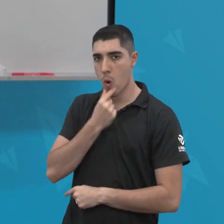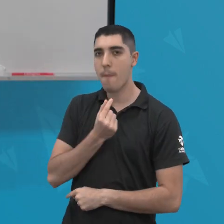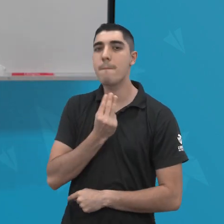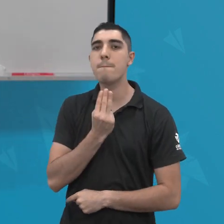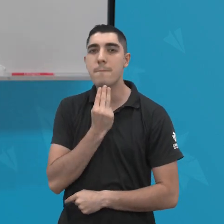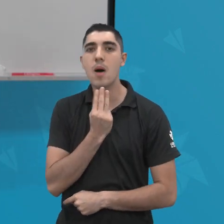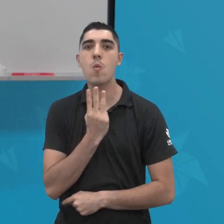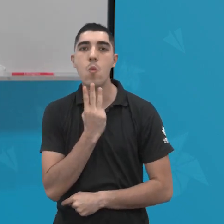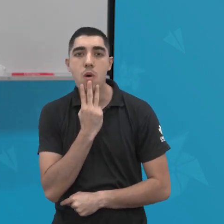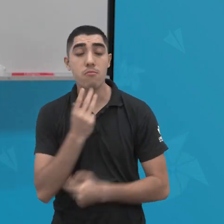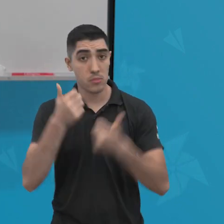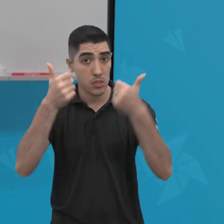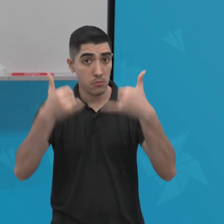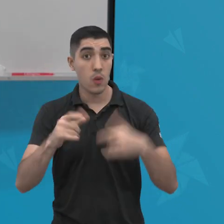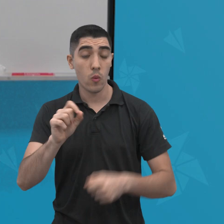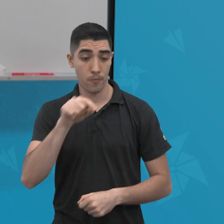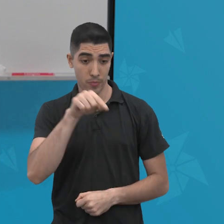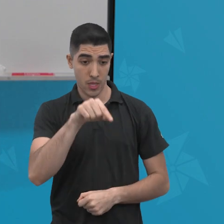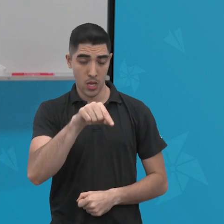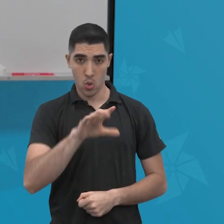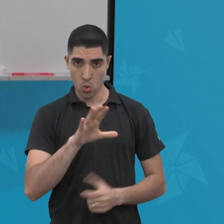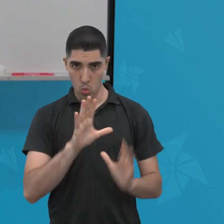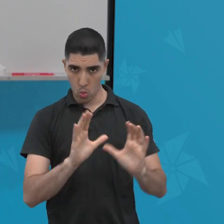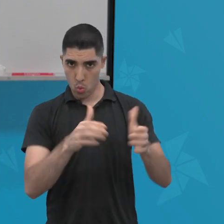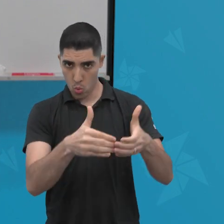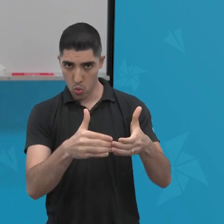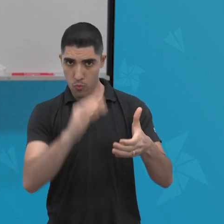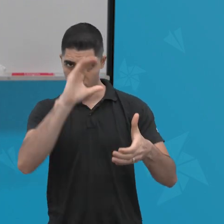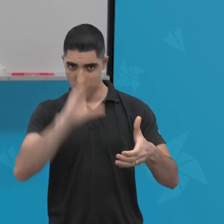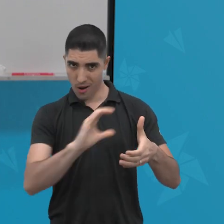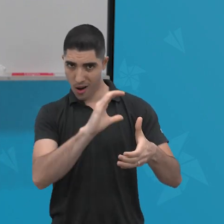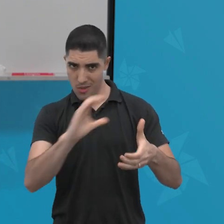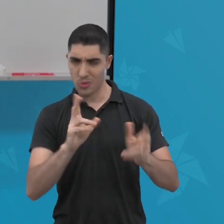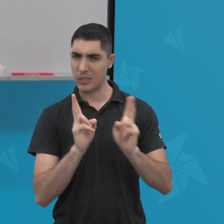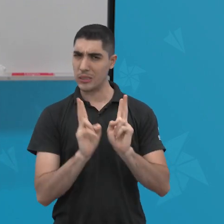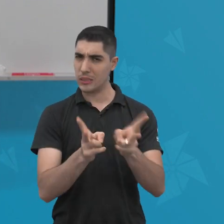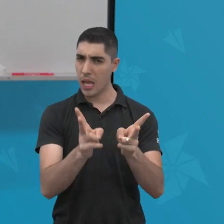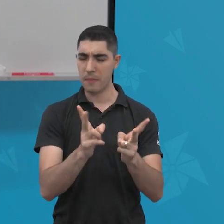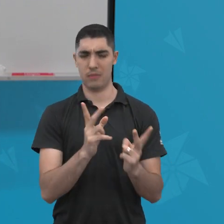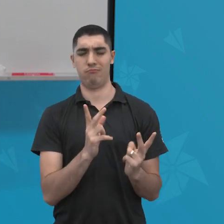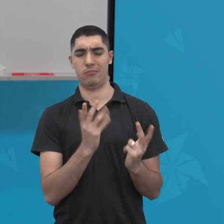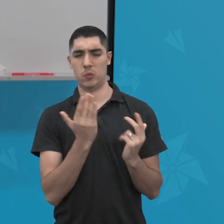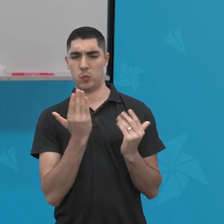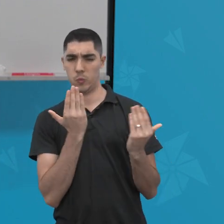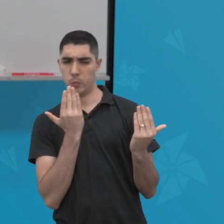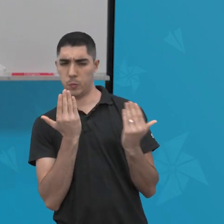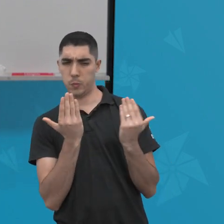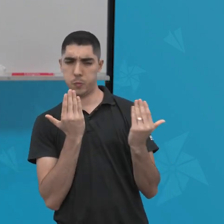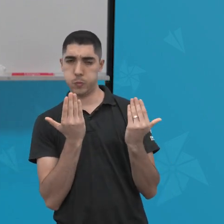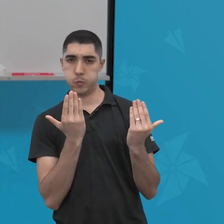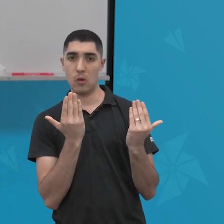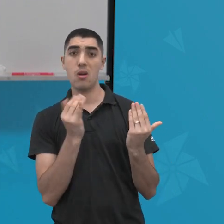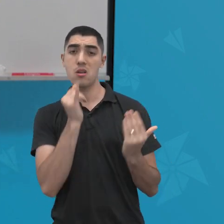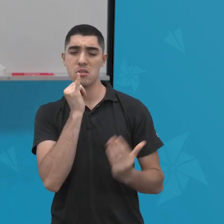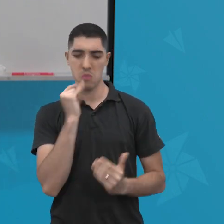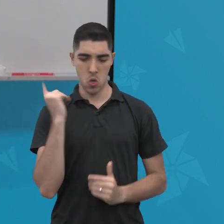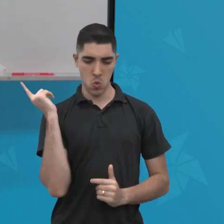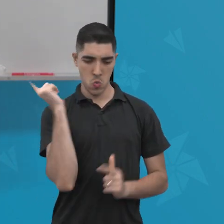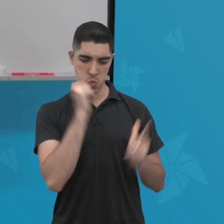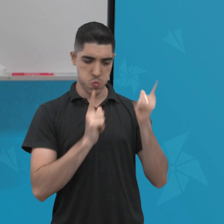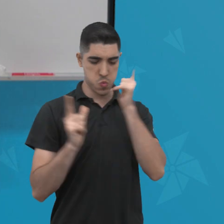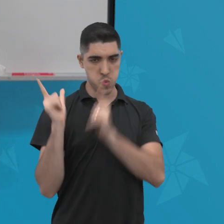catolicismo ele sempre teve uma certa desconfiança em relação ao ato de